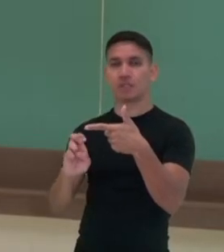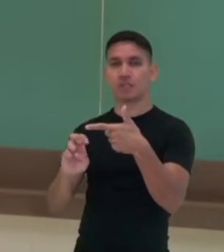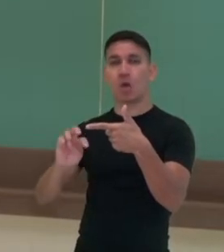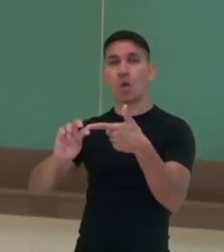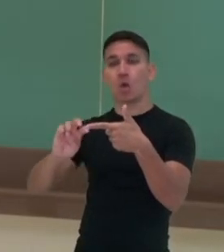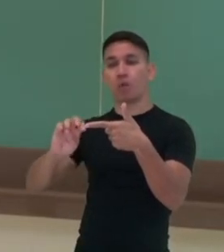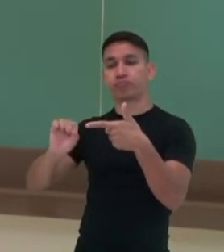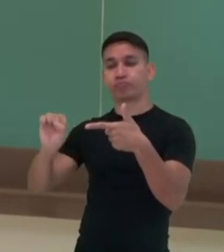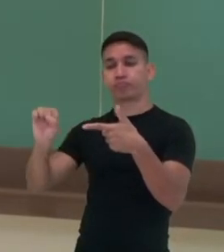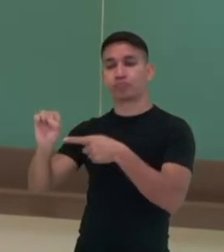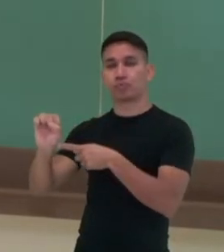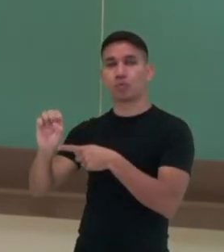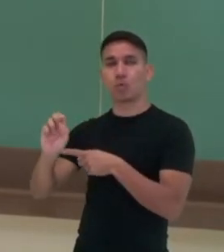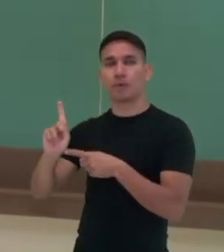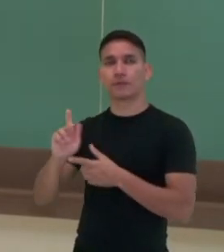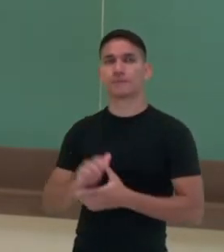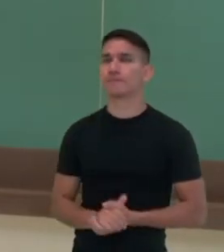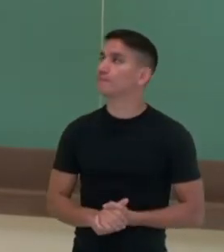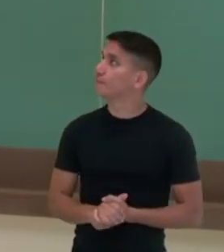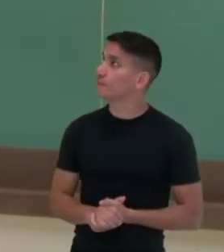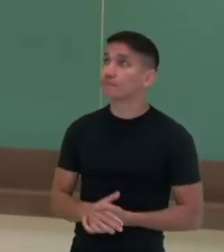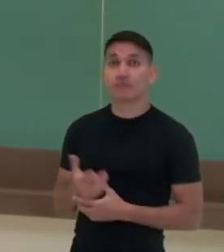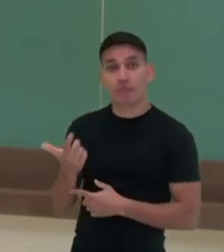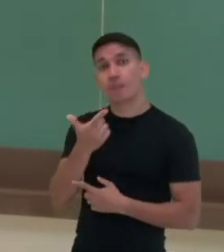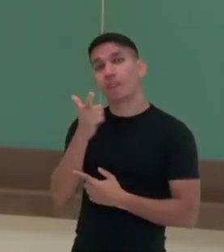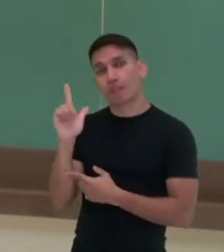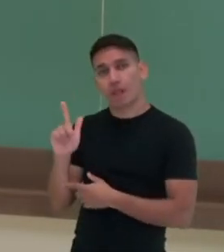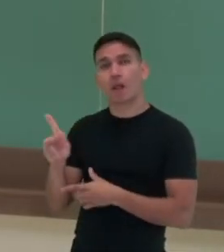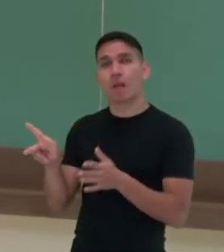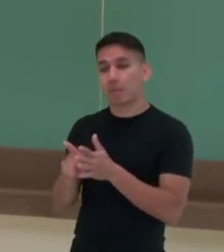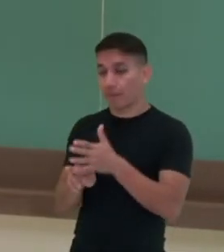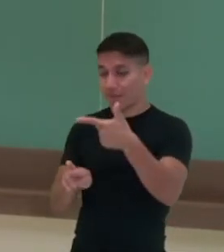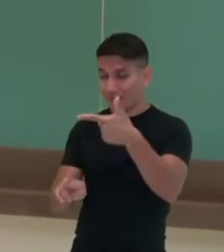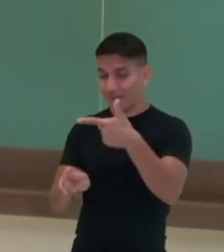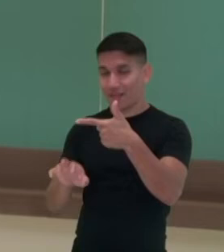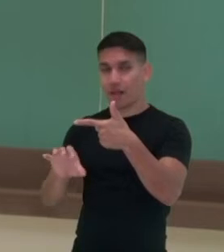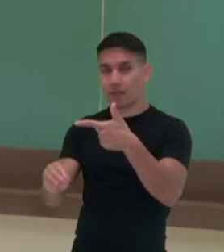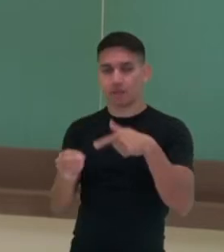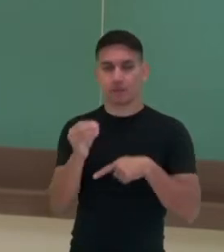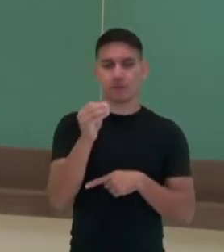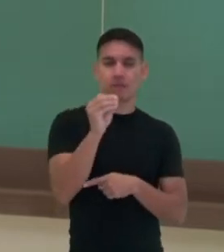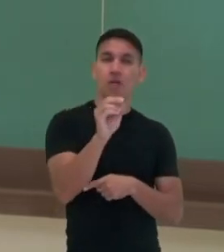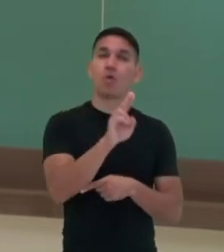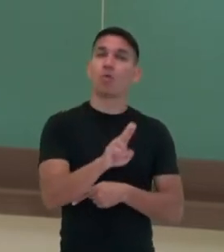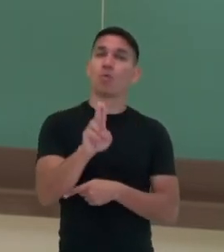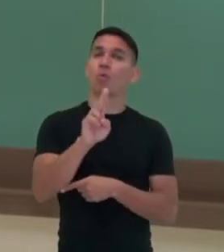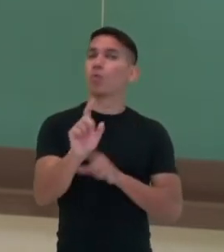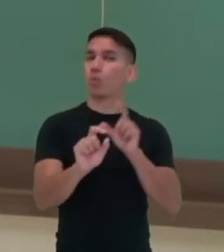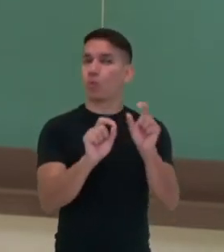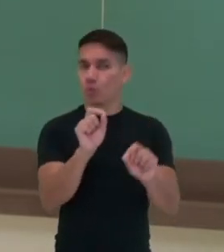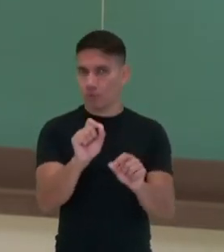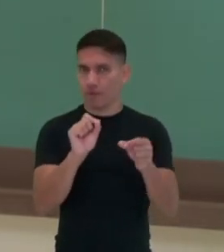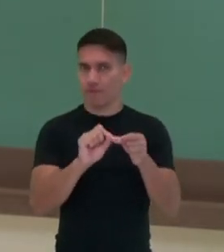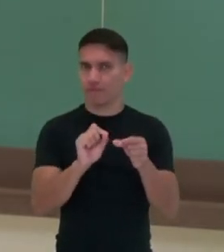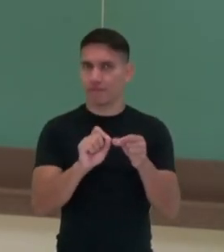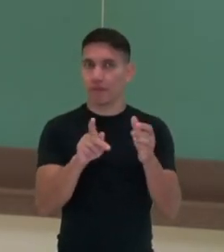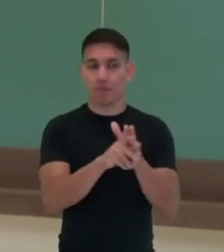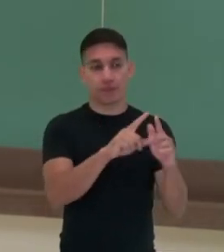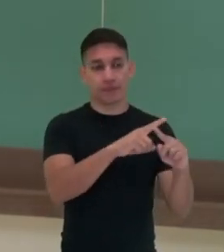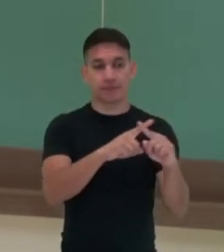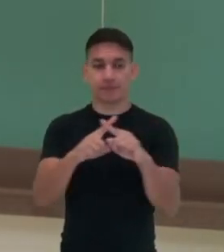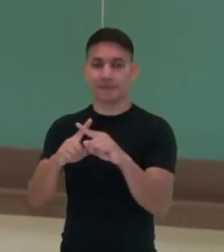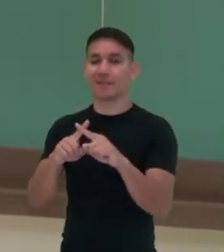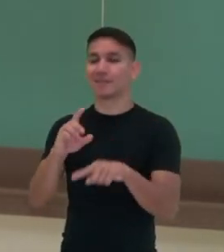59,05 polegadas, tá? Aí depois a gente pega esse resultado, 59,05, e multiplica